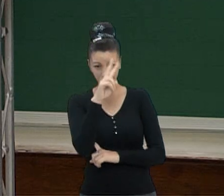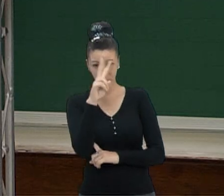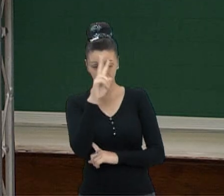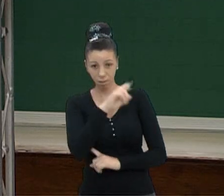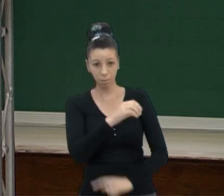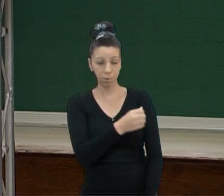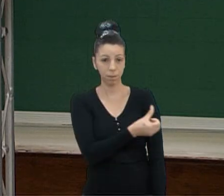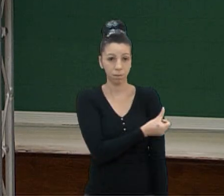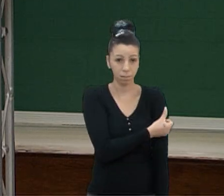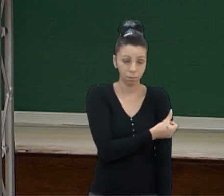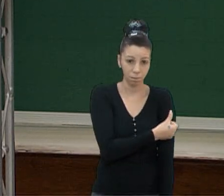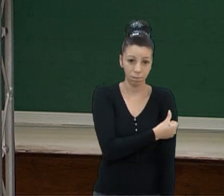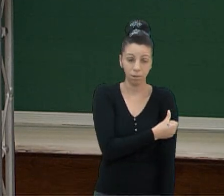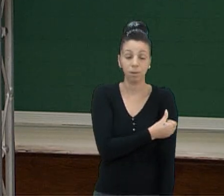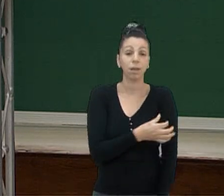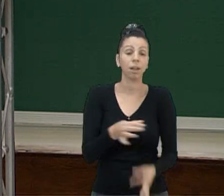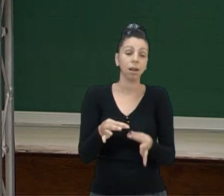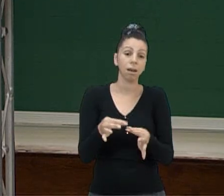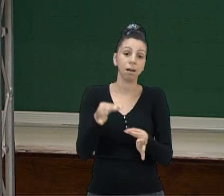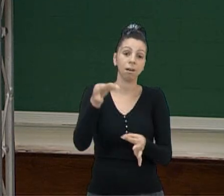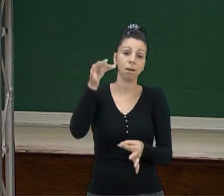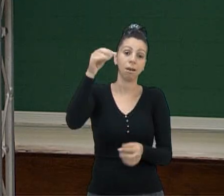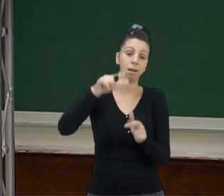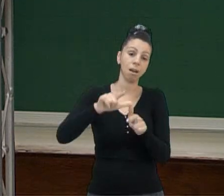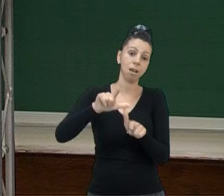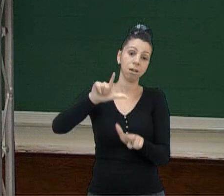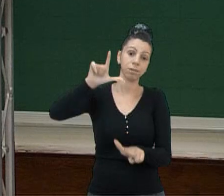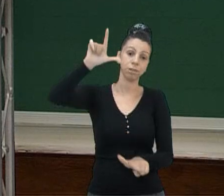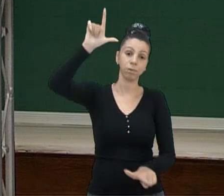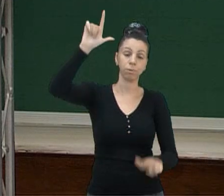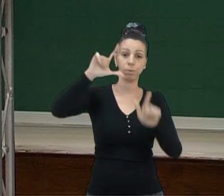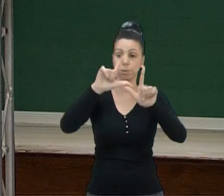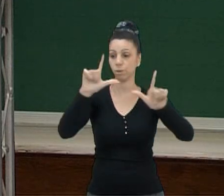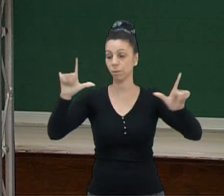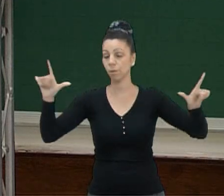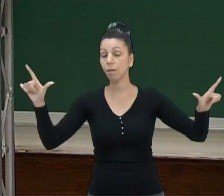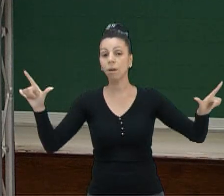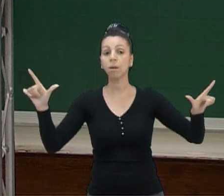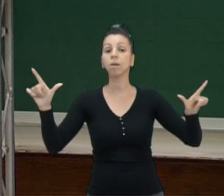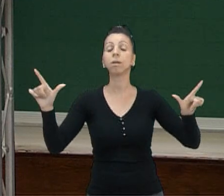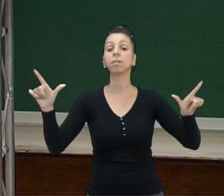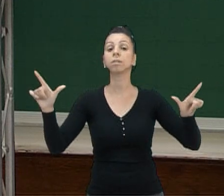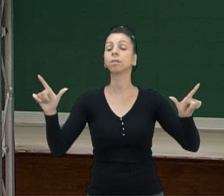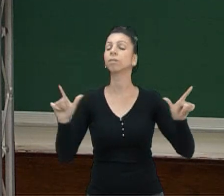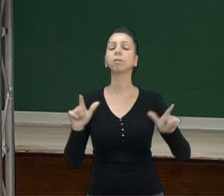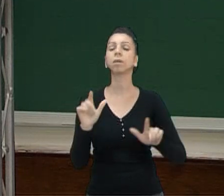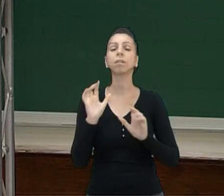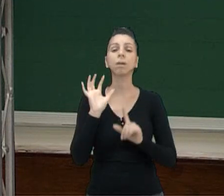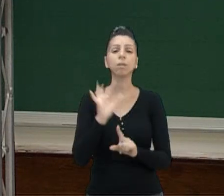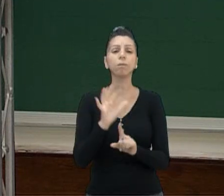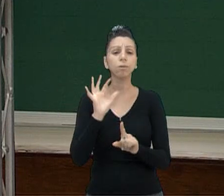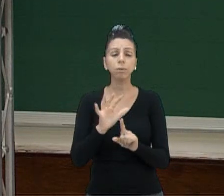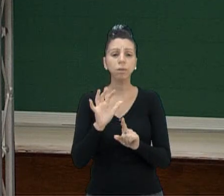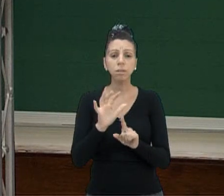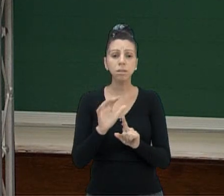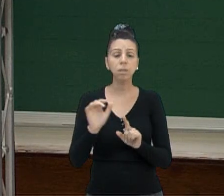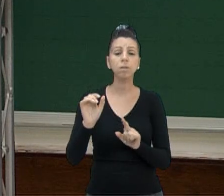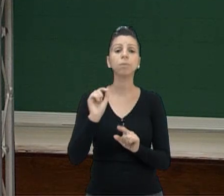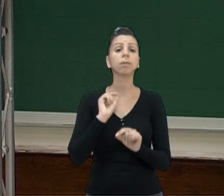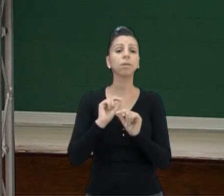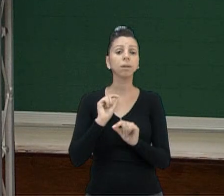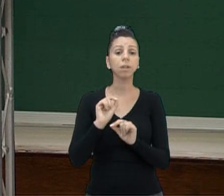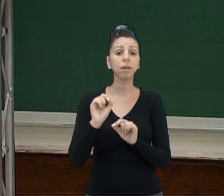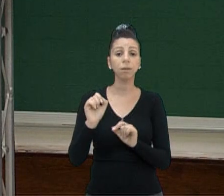viram latitude, longitude, né? O que influencia na variação das paisagens, na diferença das paisagens? A